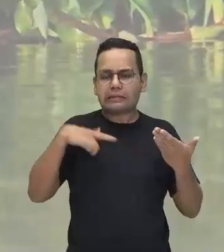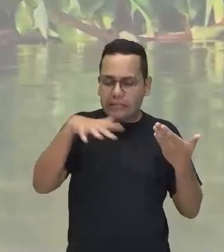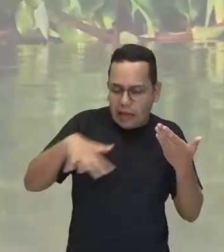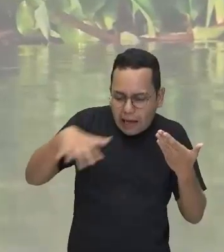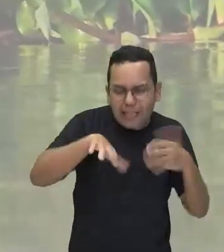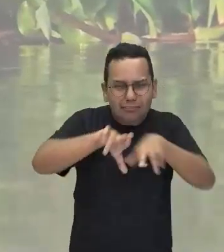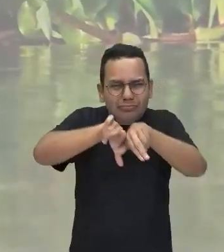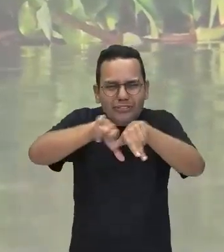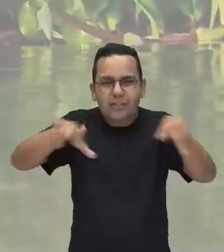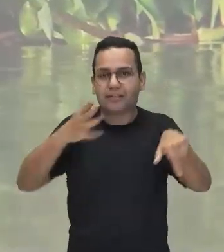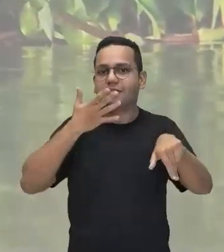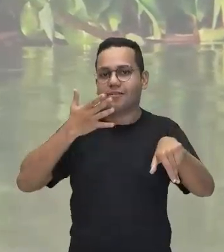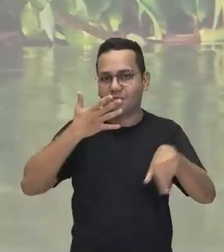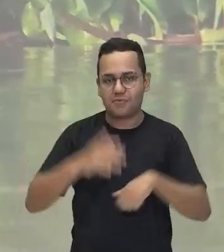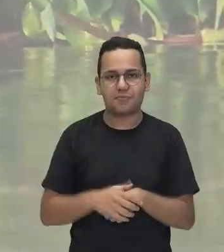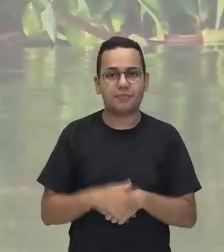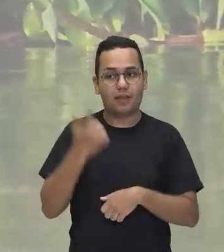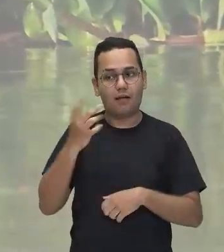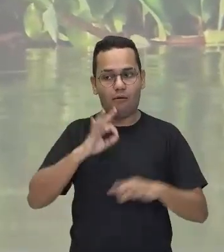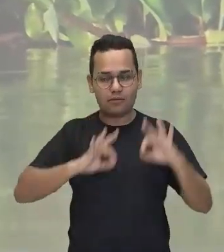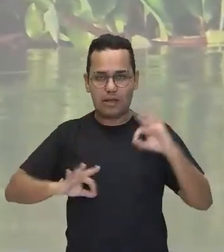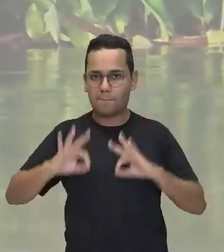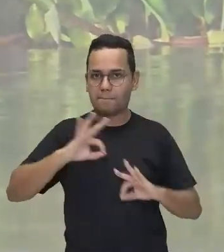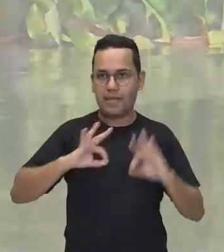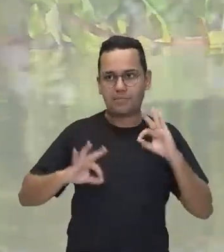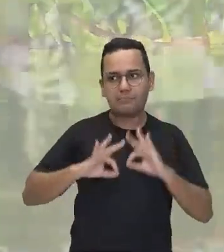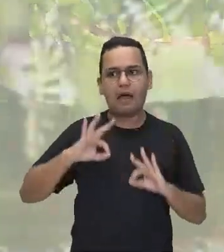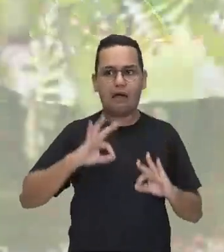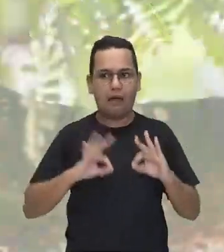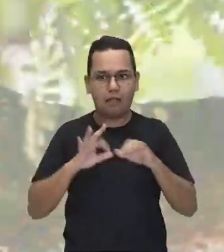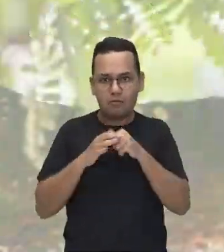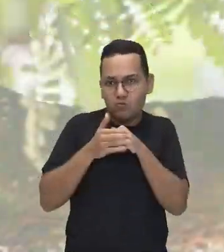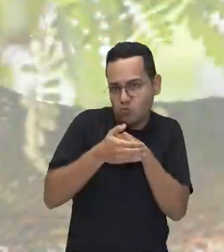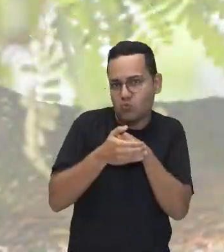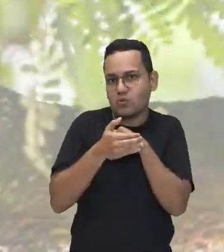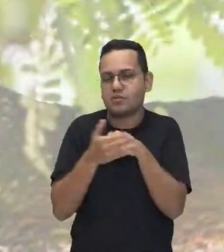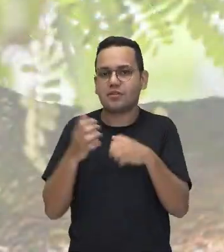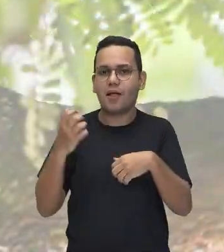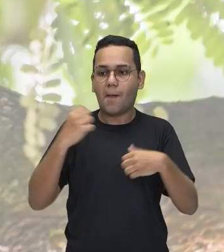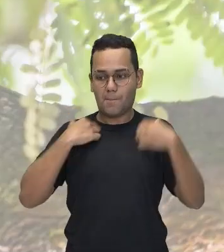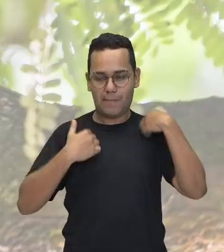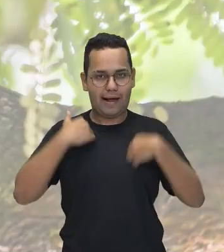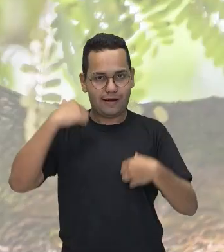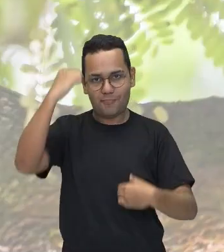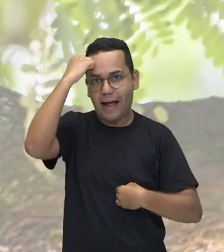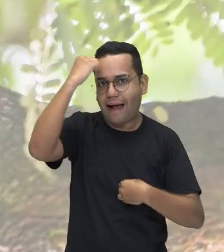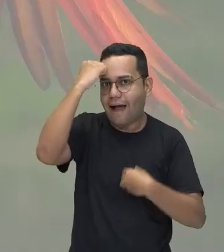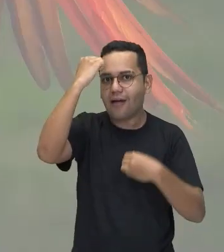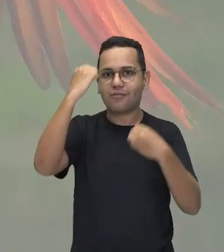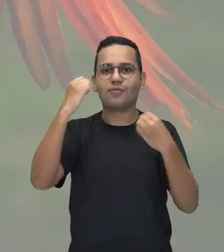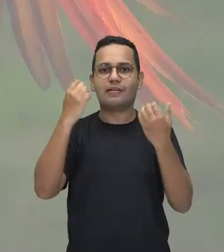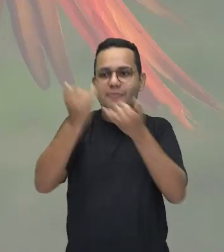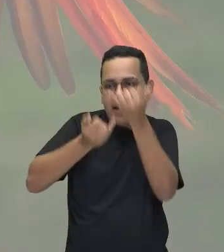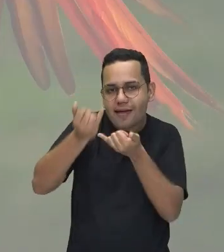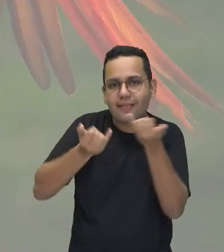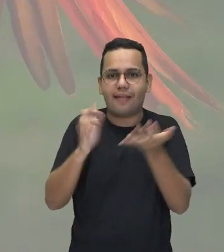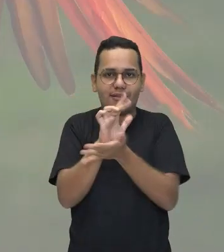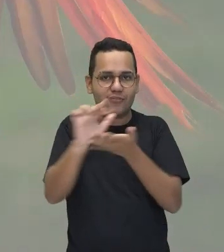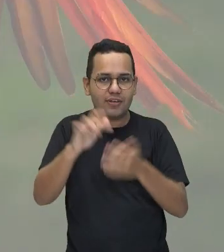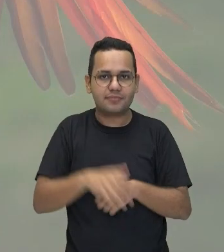Pan-Amazônia. Onças pintadas espreitam nas sombras, macacos saltitantes brincam entre as árvores, e